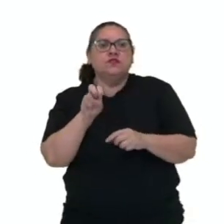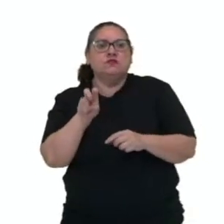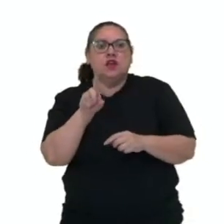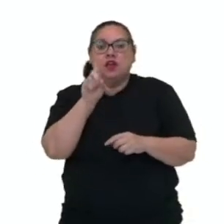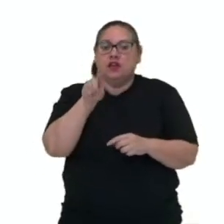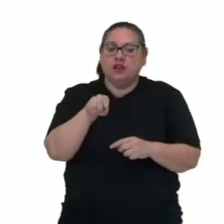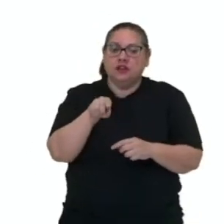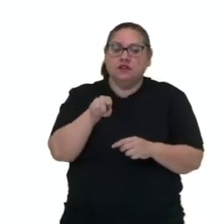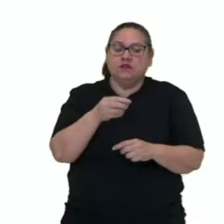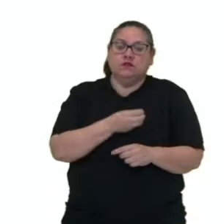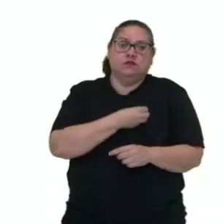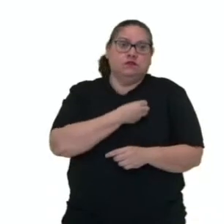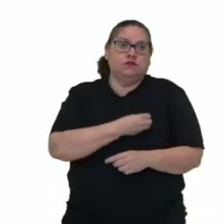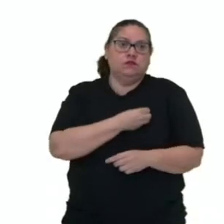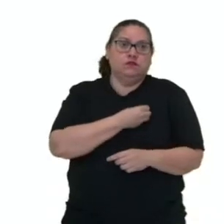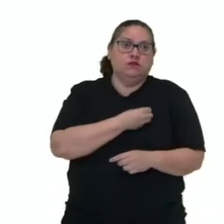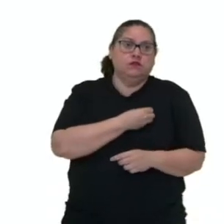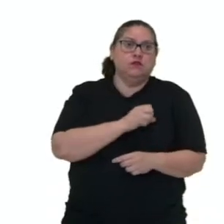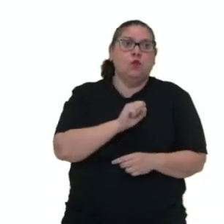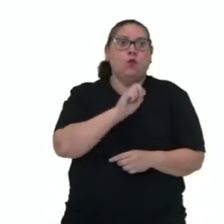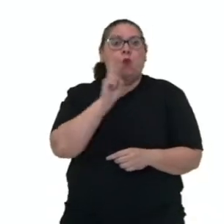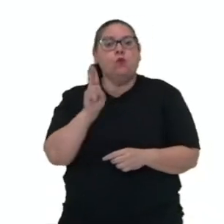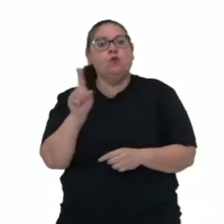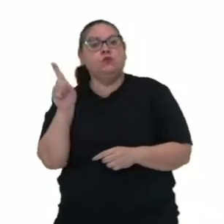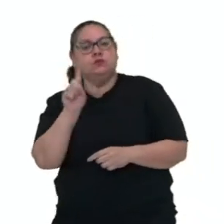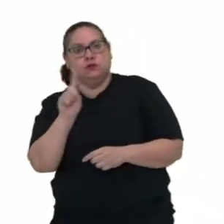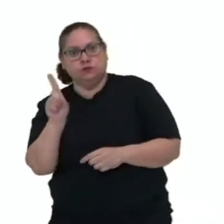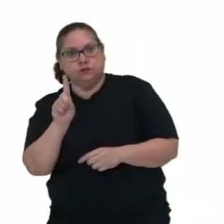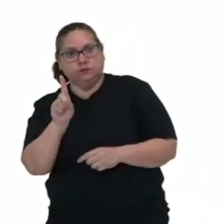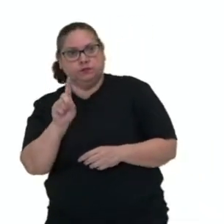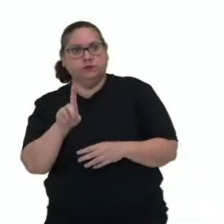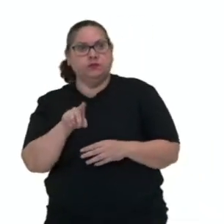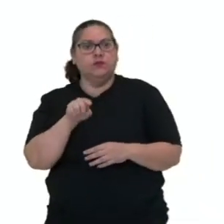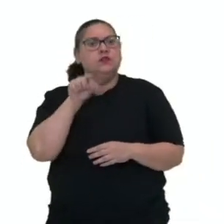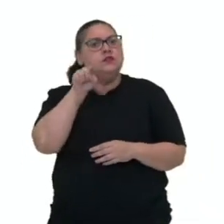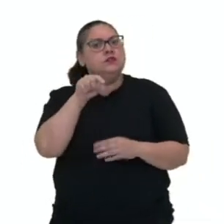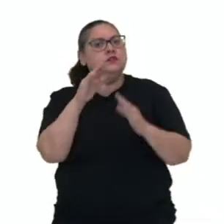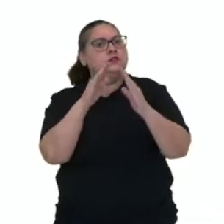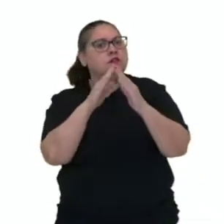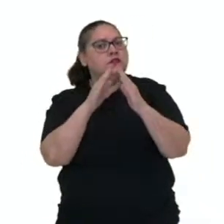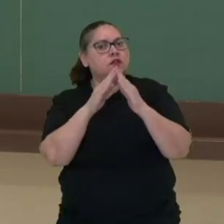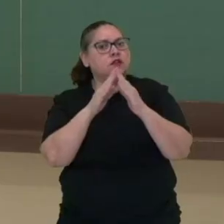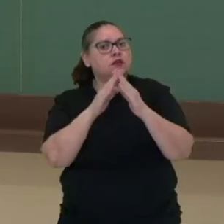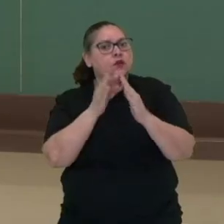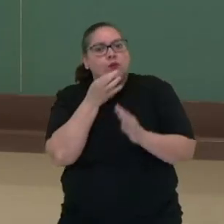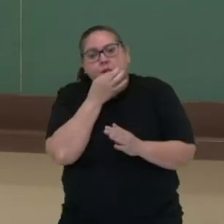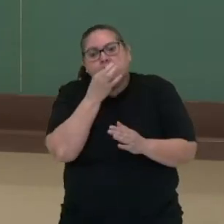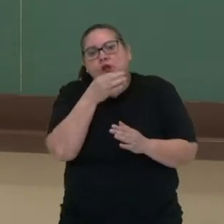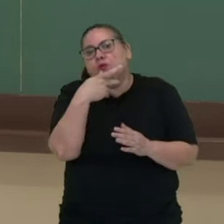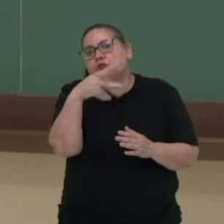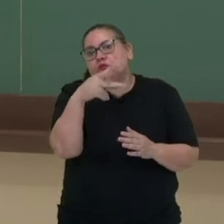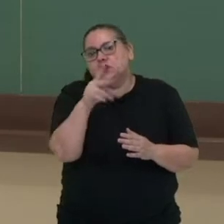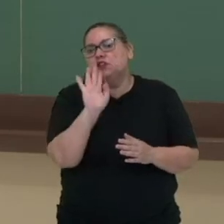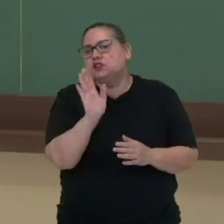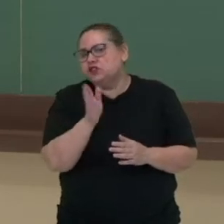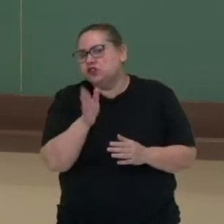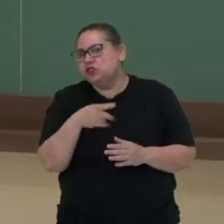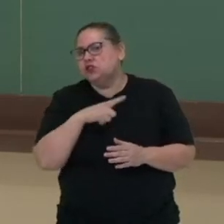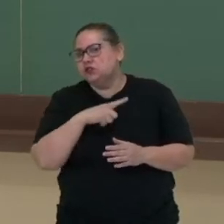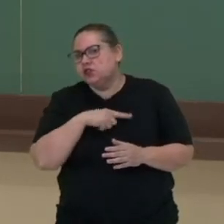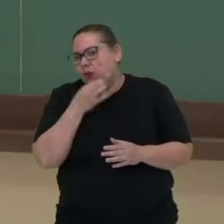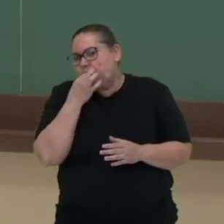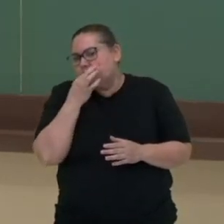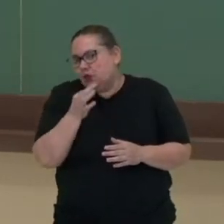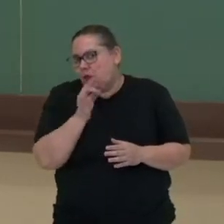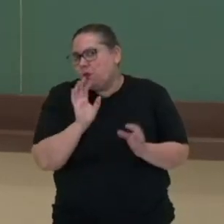serem considerados seres vivos ou não. Você aí de casa, qual é a sua opinião? Já tem uma opinião